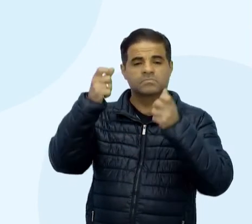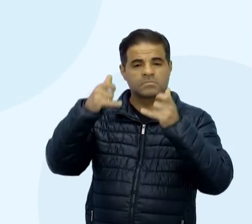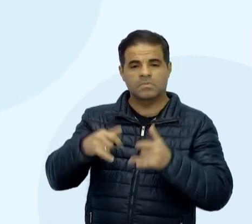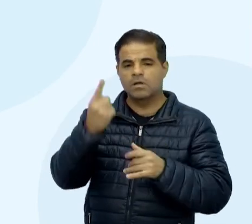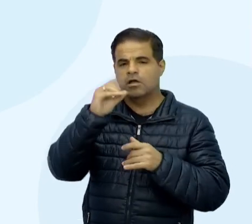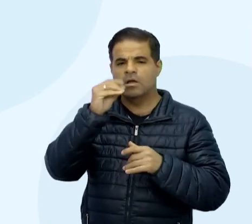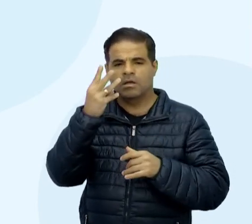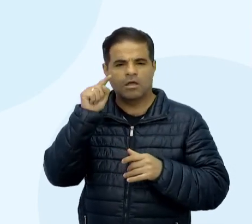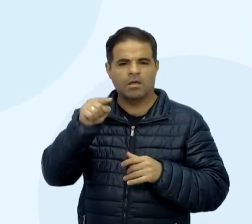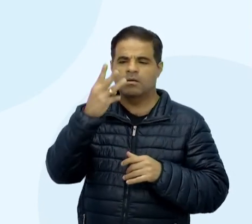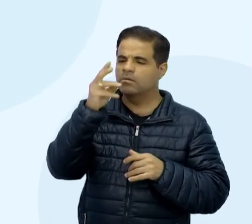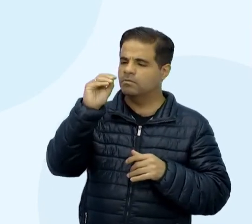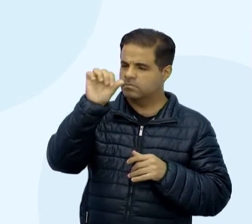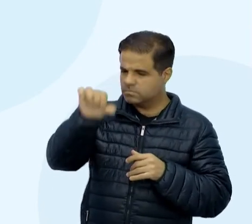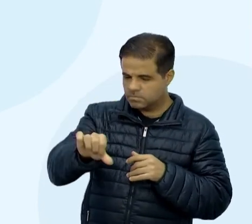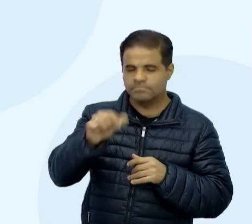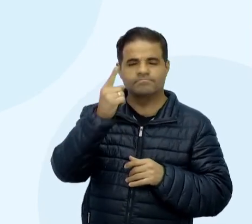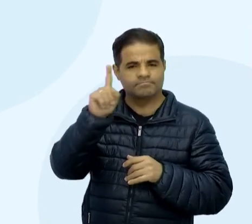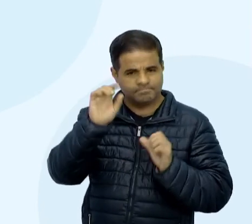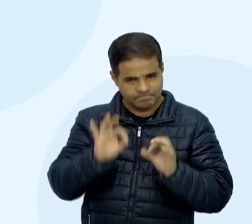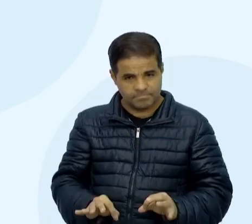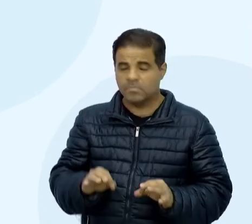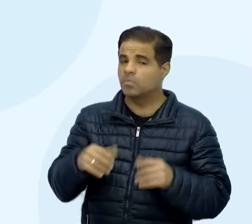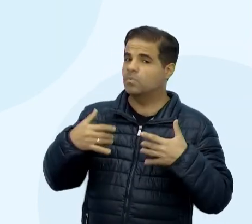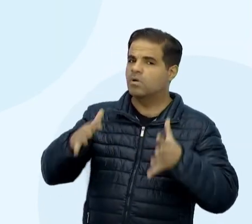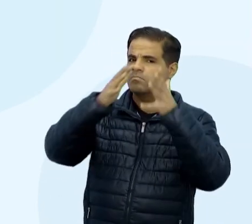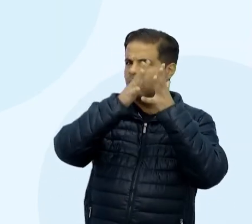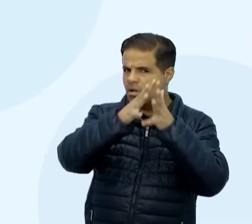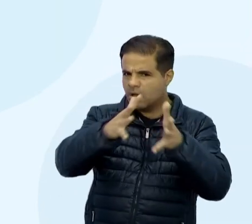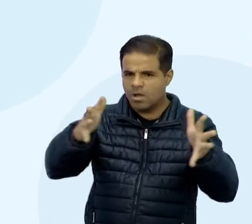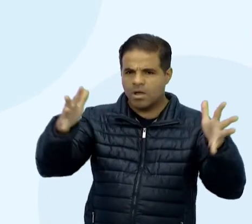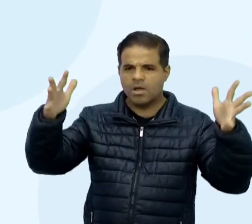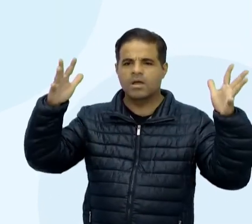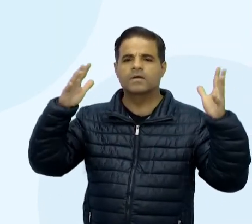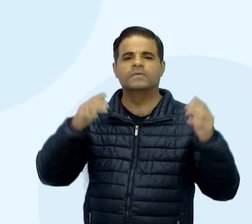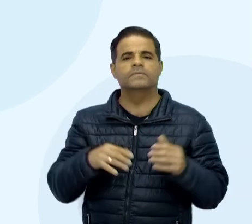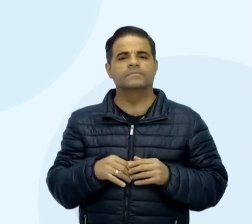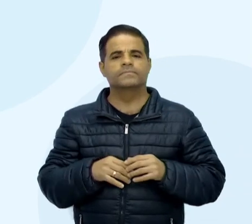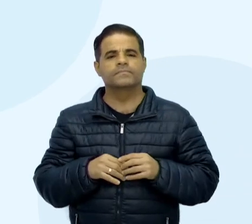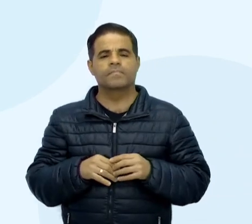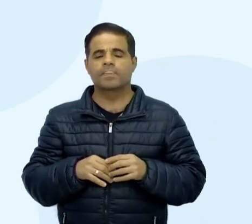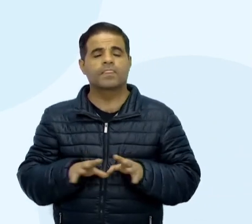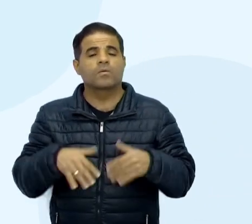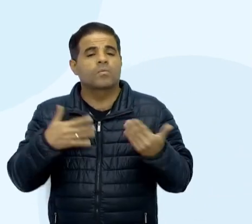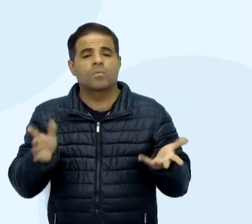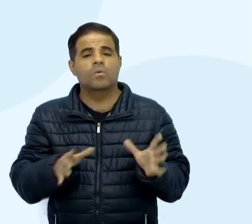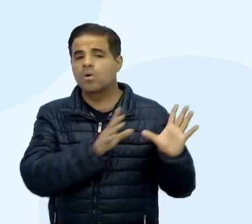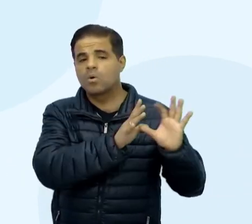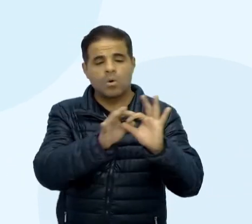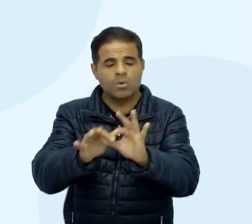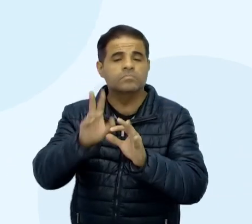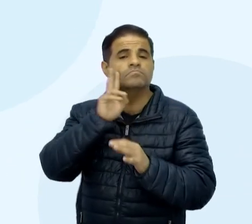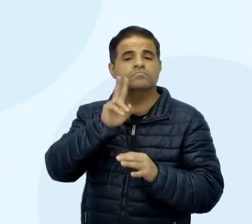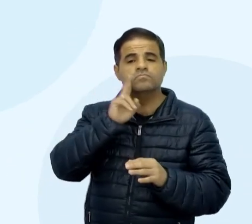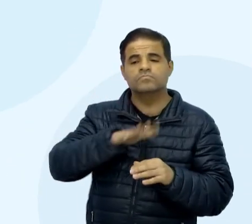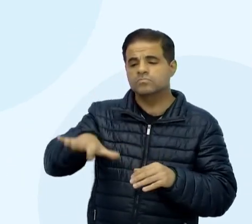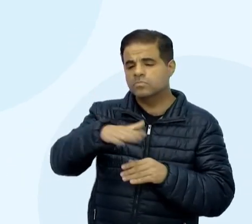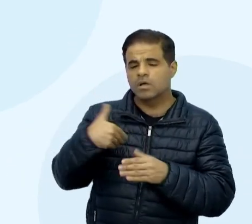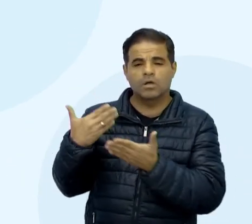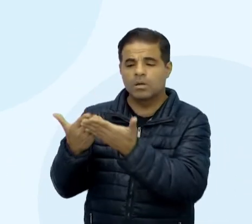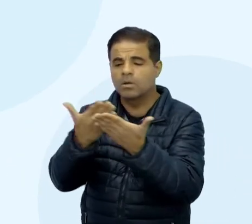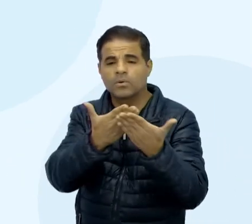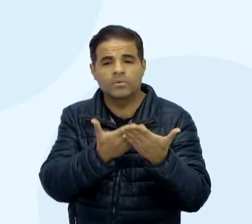último censo de 2010, tá? Então, uma região bem grande. Bem, qual o contexto histórico dessa